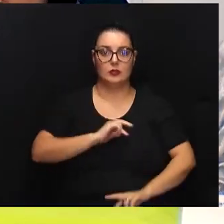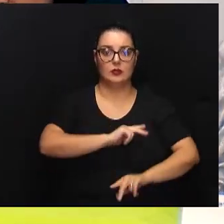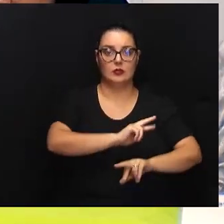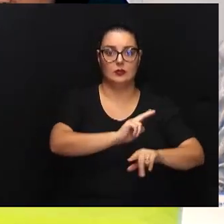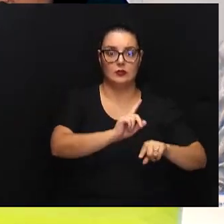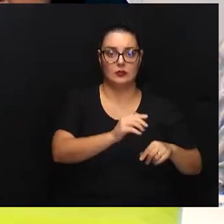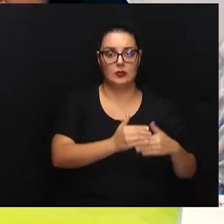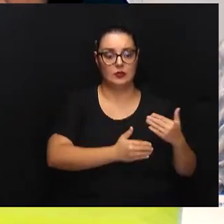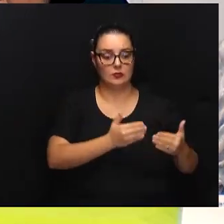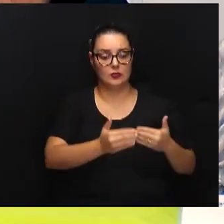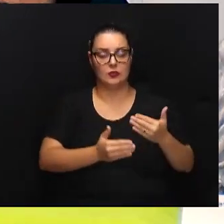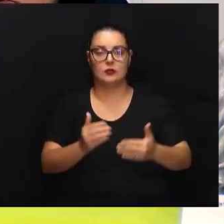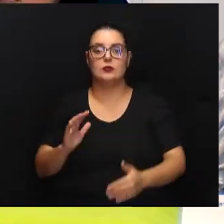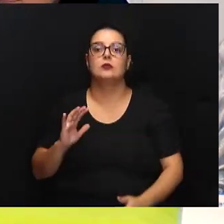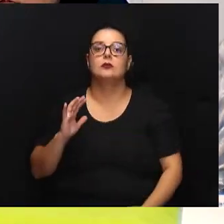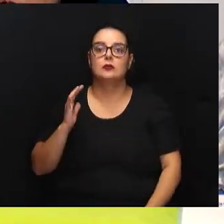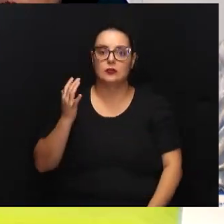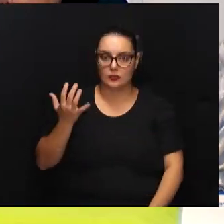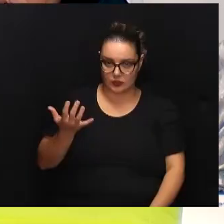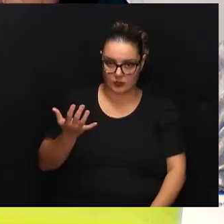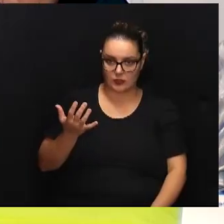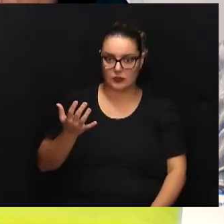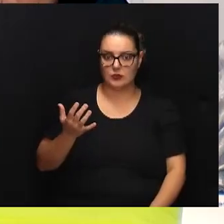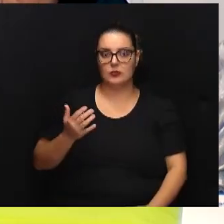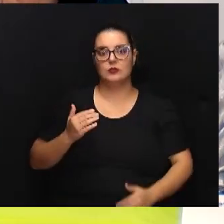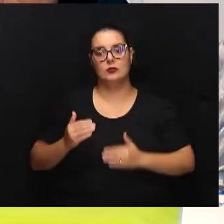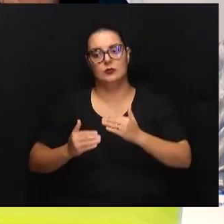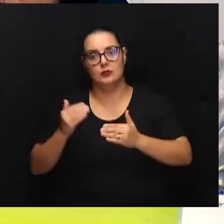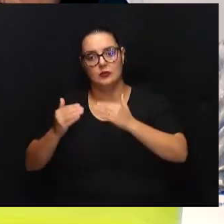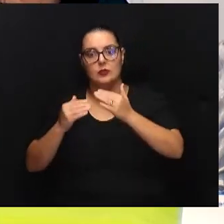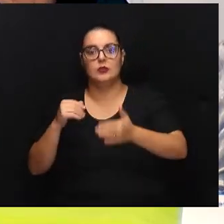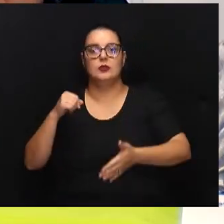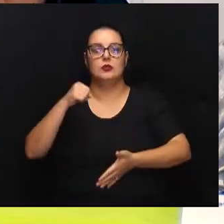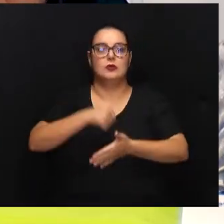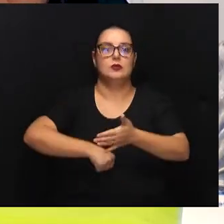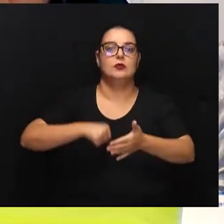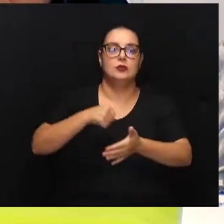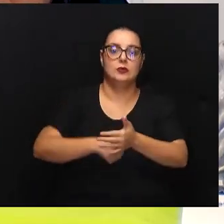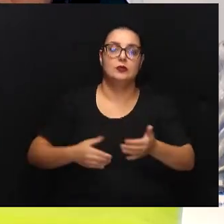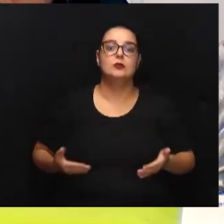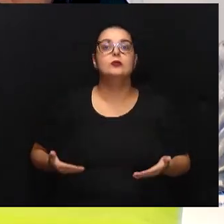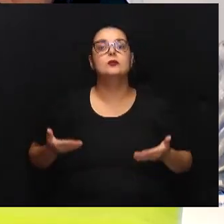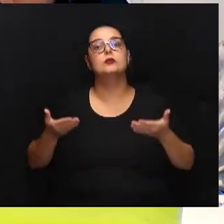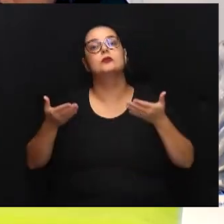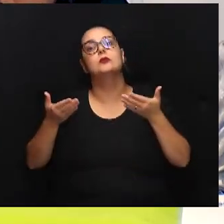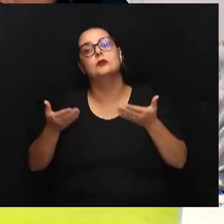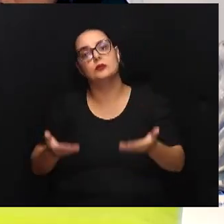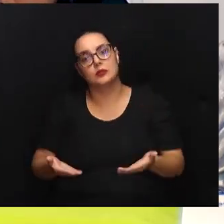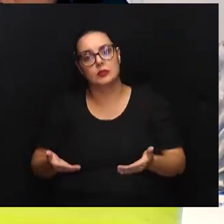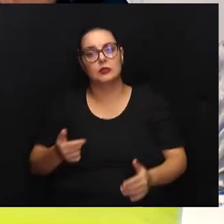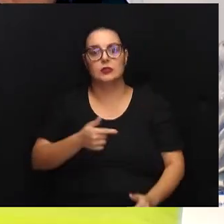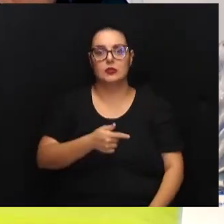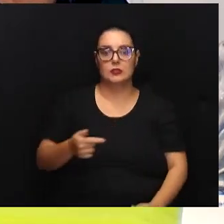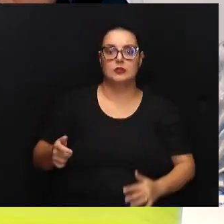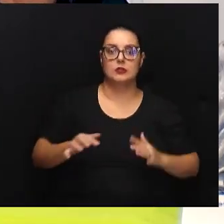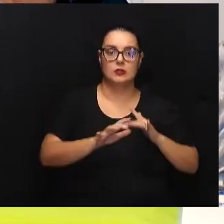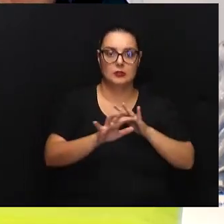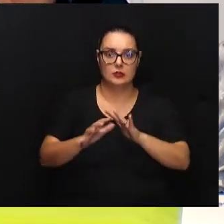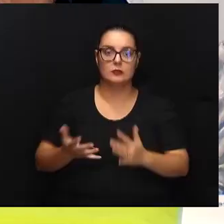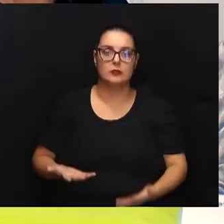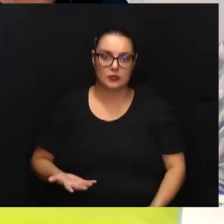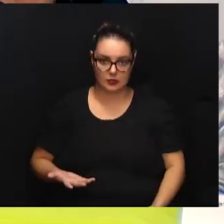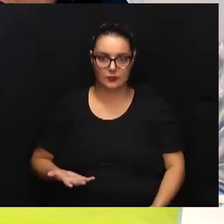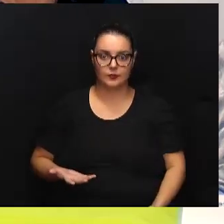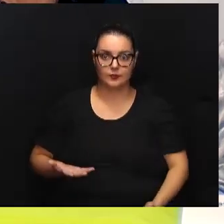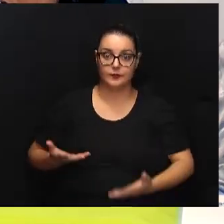de formação, de luta, que são colocadas na semana da parada. E aí o convite que eu faço aqui é para o dia